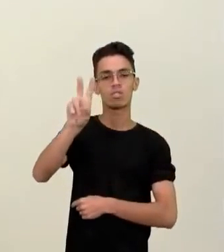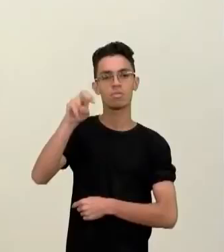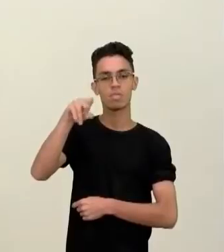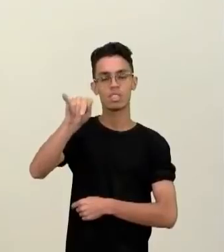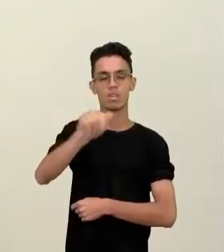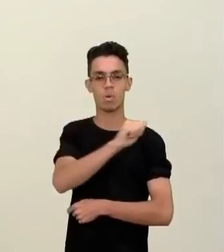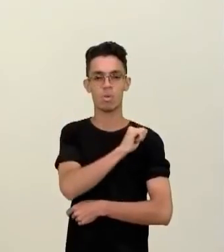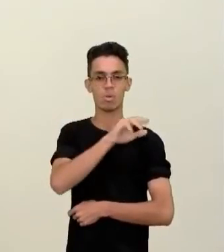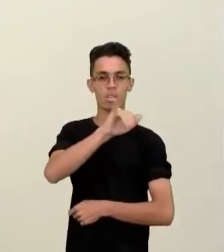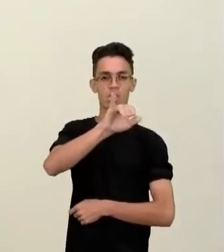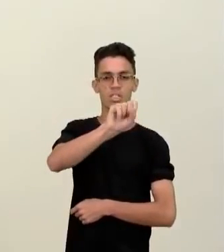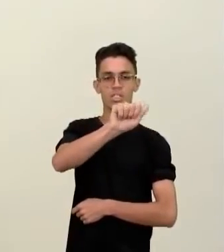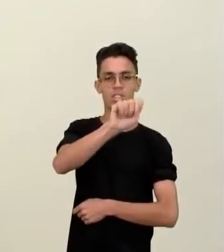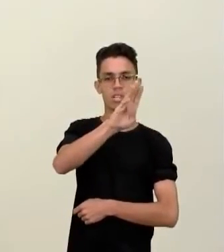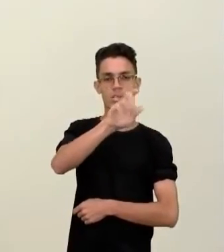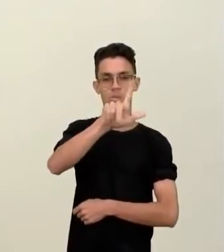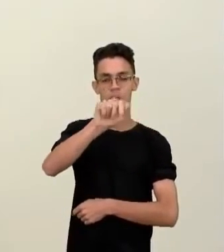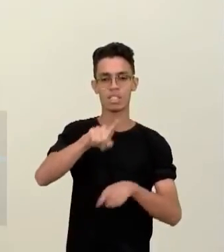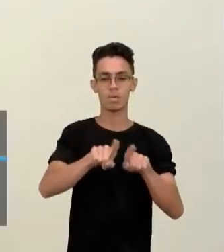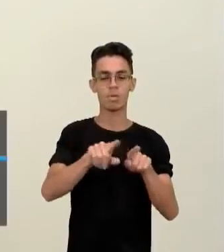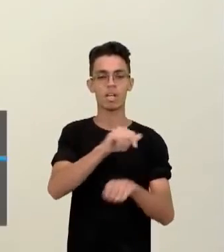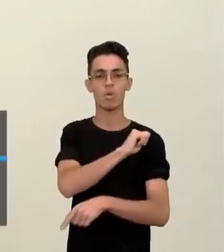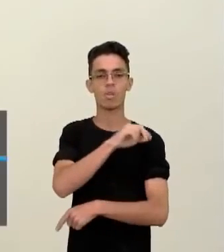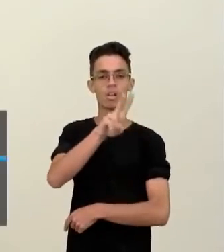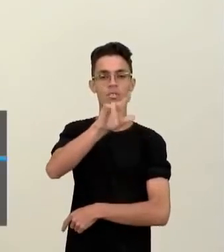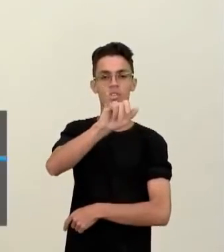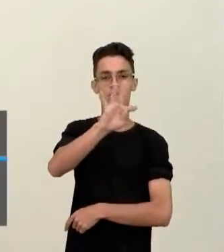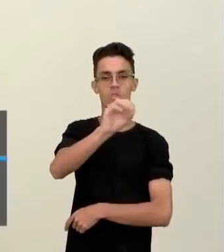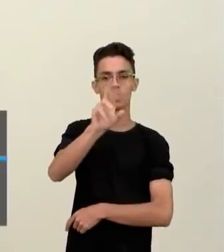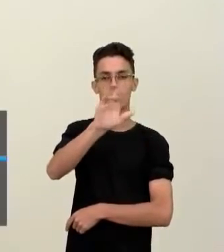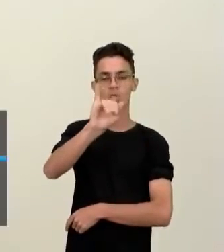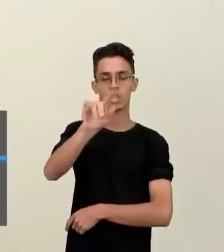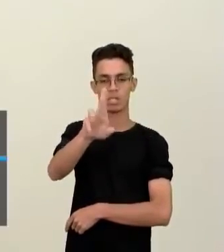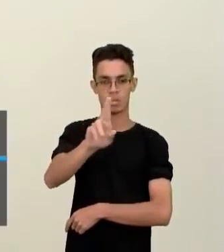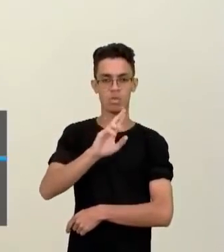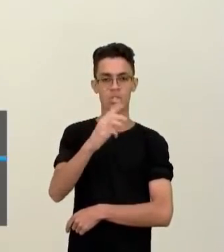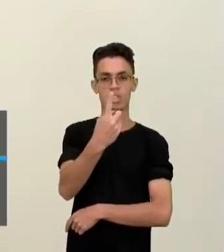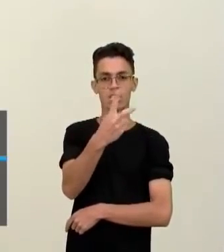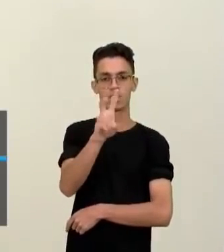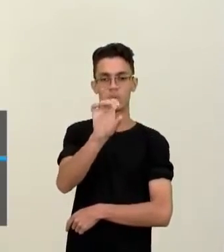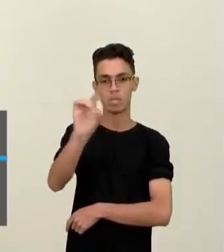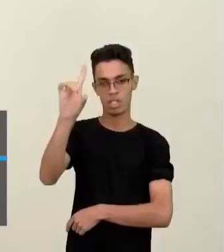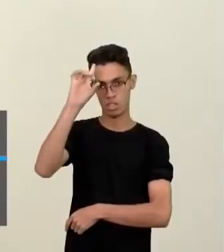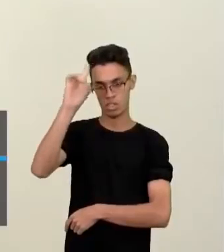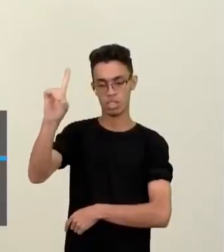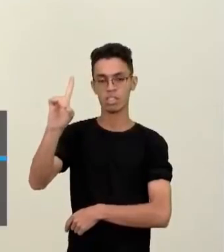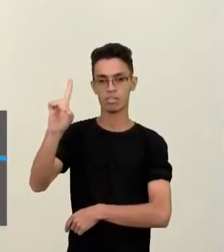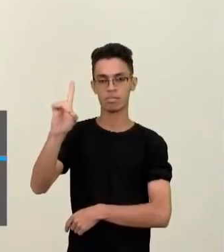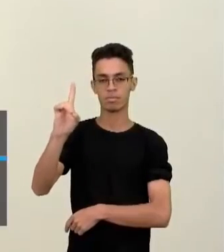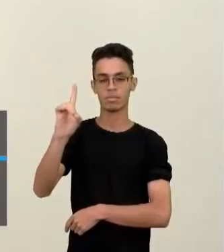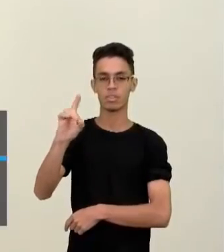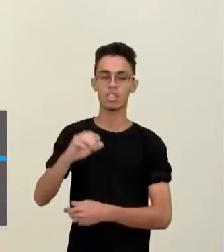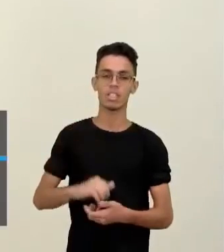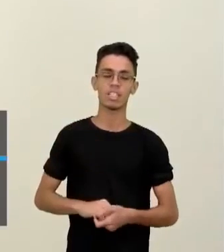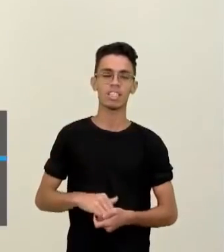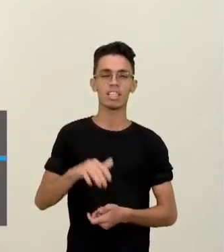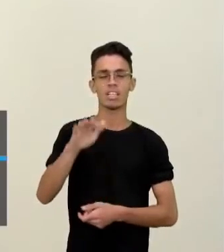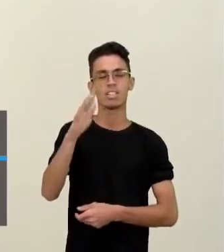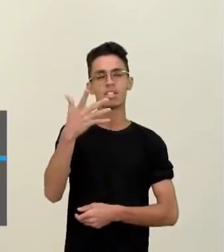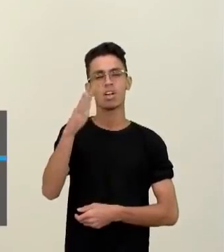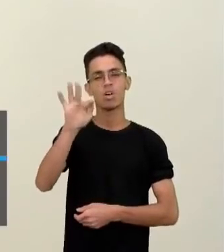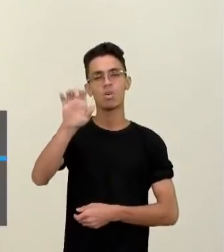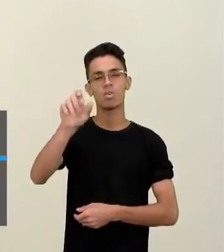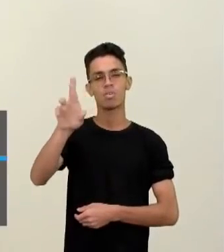com a Isabela e a Vitória, 150 dias, e elas são lá da Escola Maria José Antunes. Aí tem um Ferraz, que eu não sei se é o sobrenome da